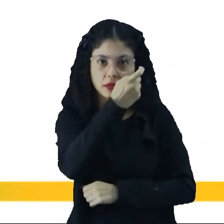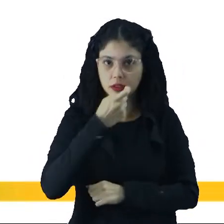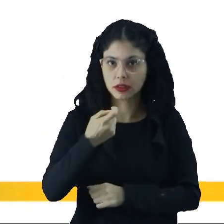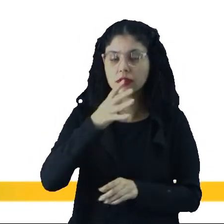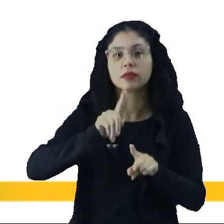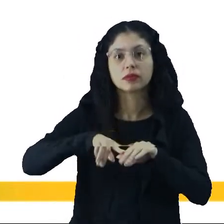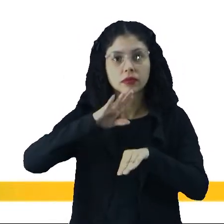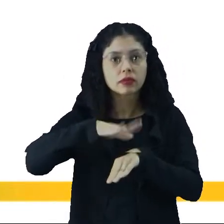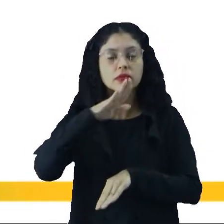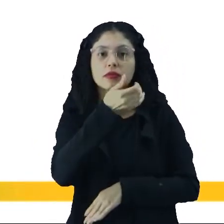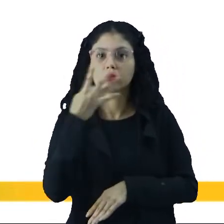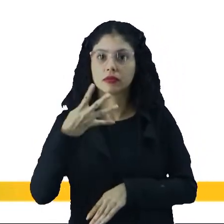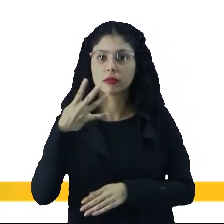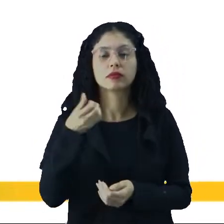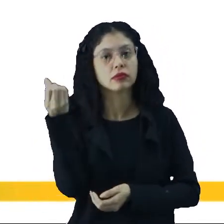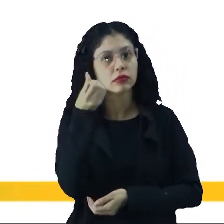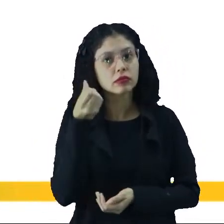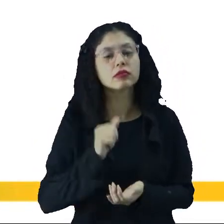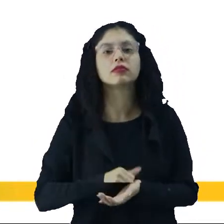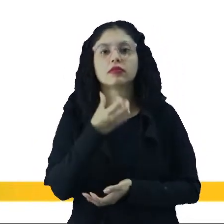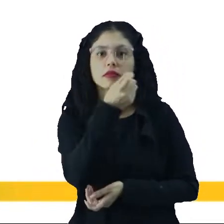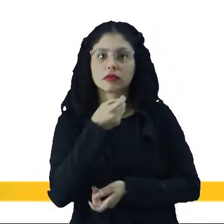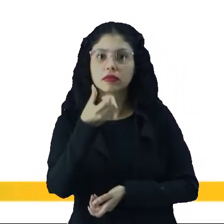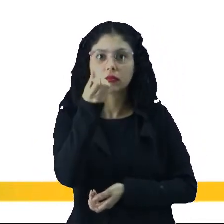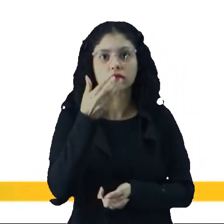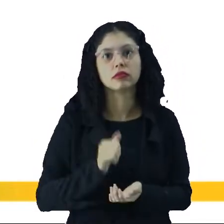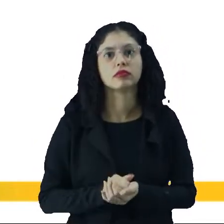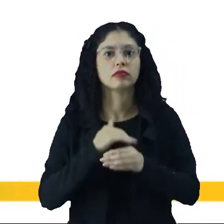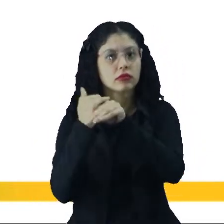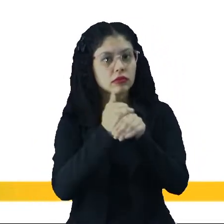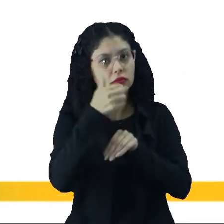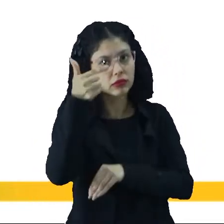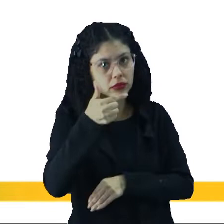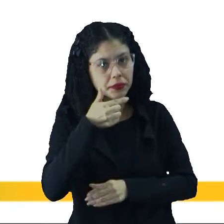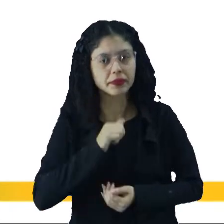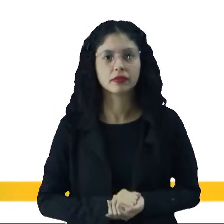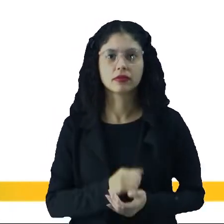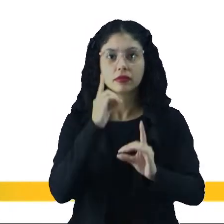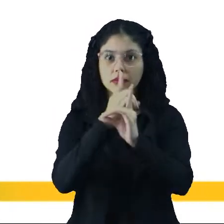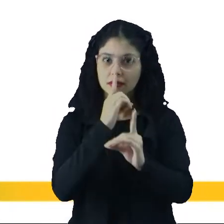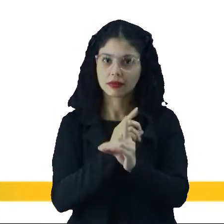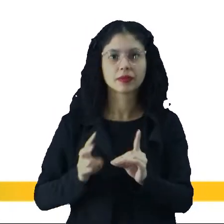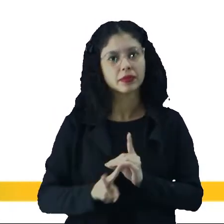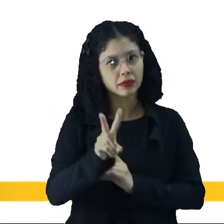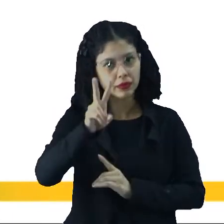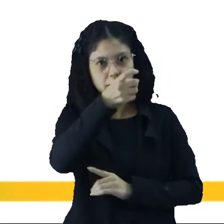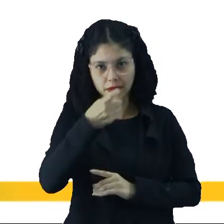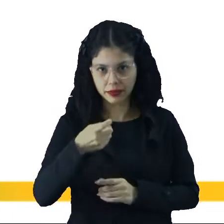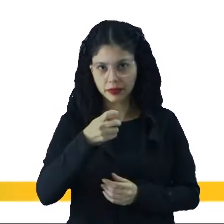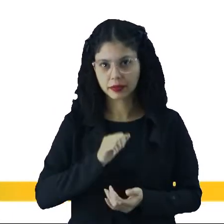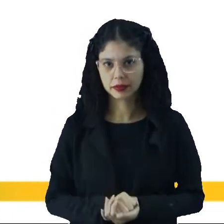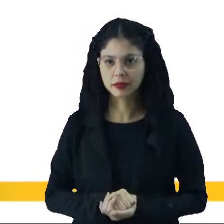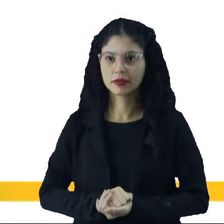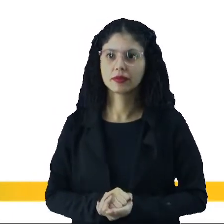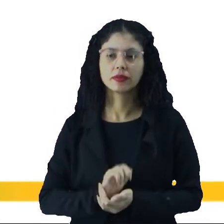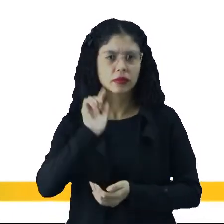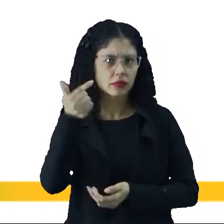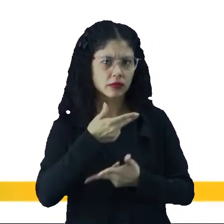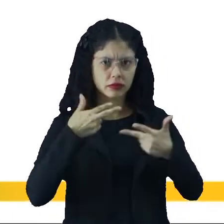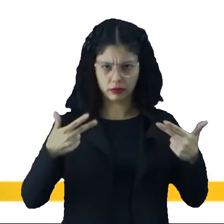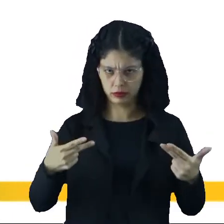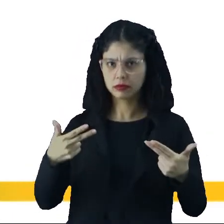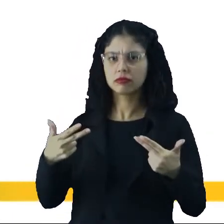mais 4 é igual a 6, então x é igual a 6 menos 4 e x é igual a 2. Encontramos o valor de x. Outra coisa,